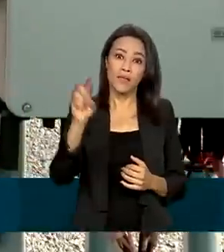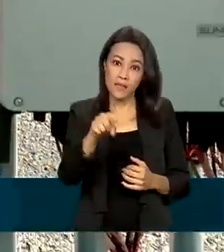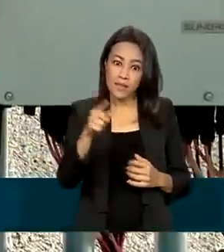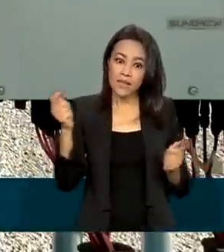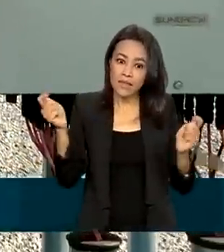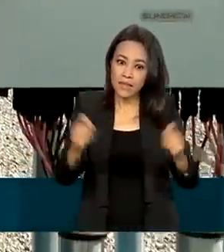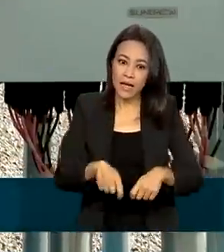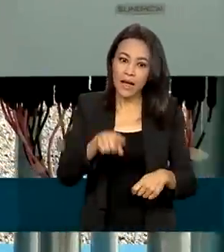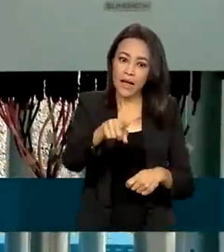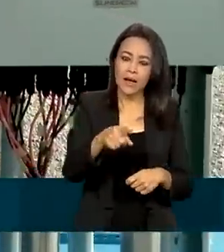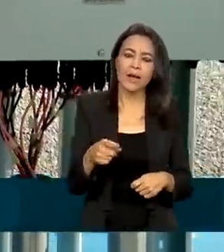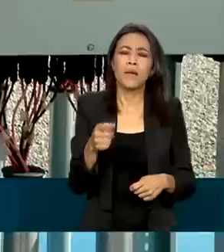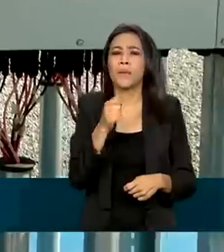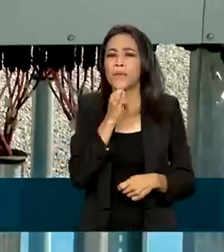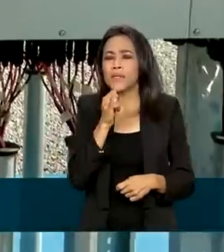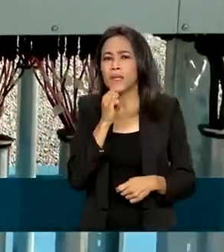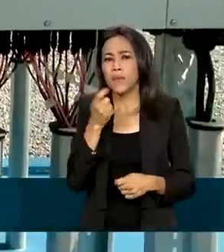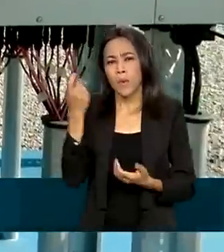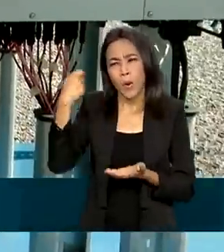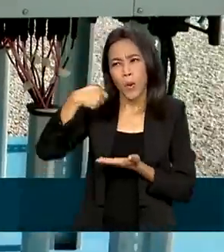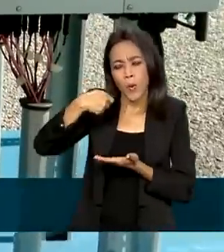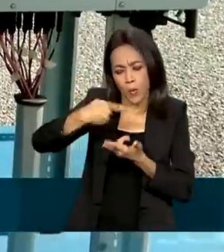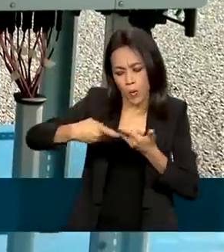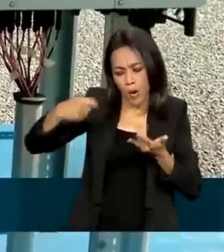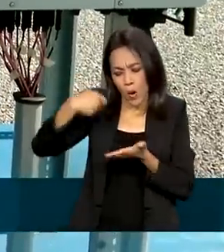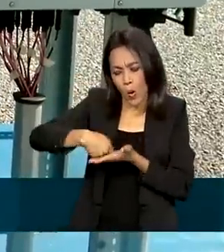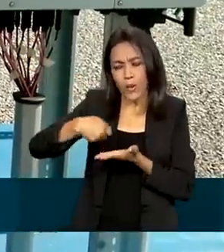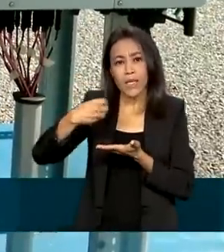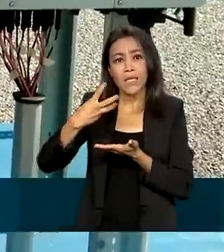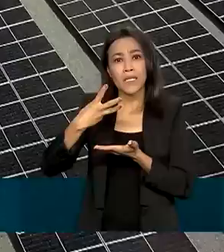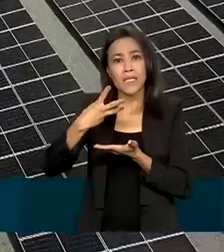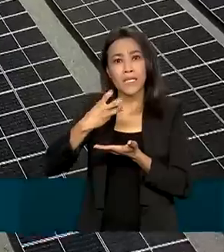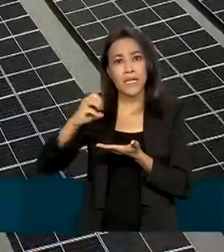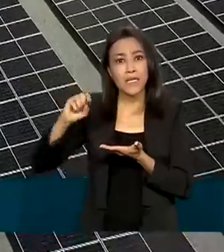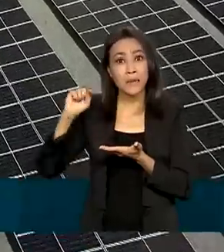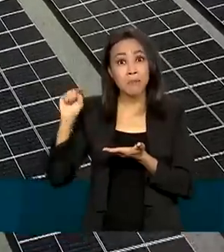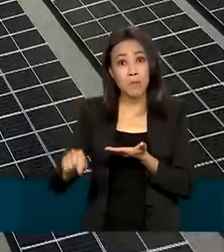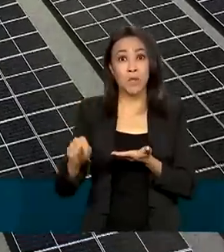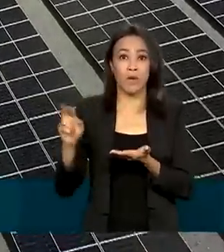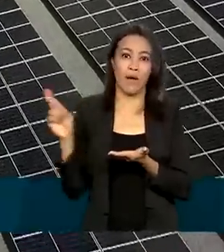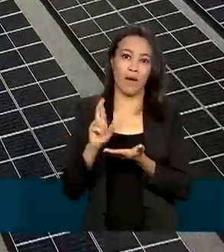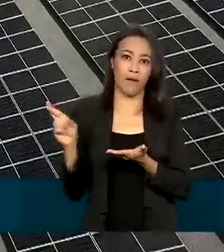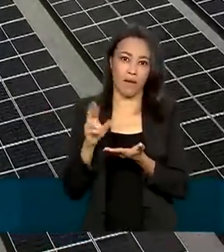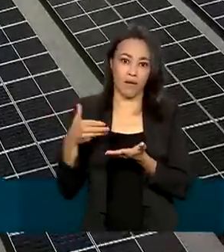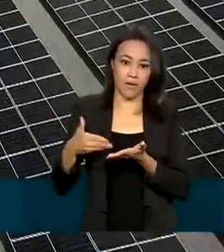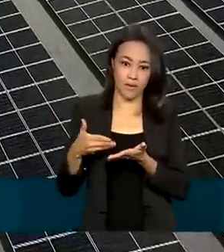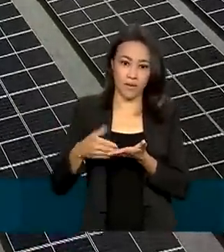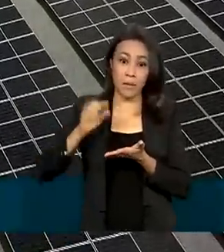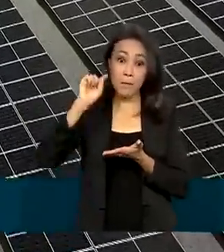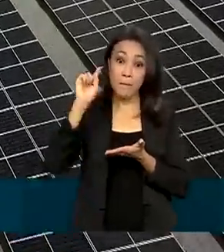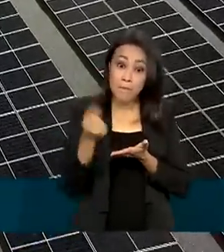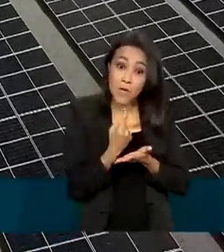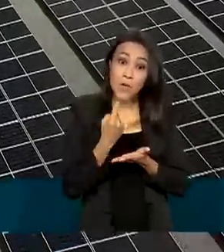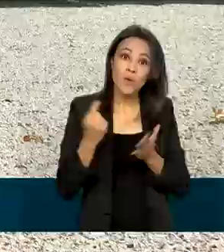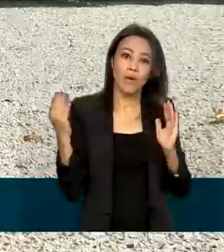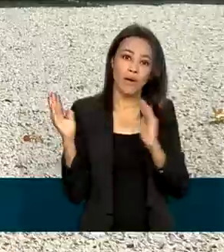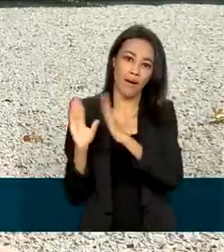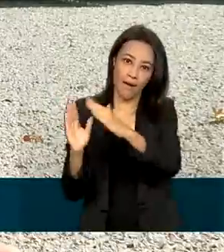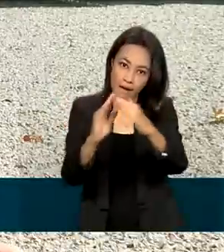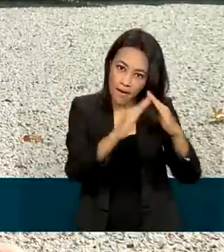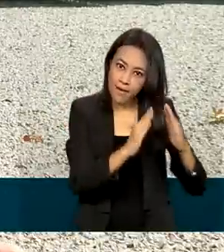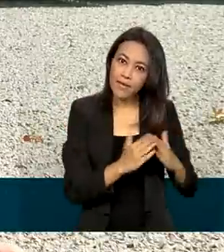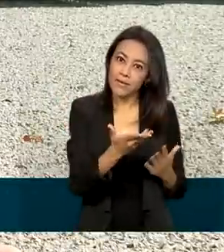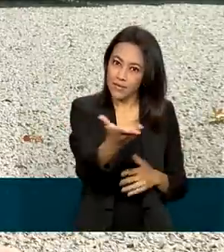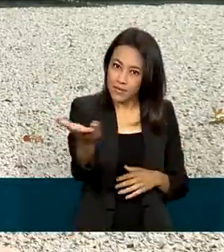cobrir uma conta de aproximadamente 300 mil reais, ou seja, cerca de 1.000 casas em média. Nós